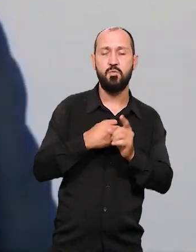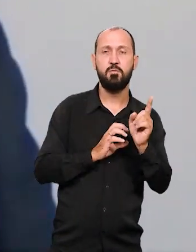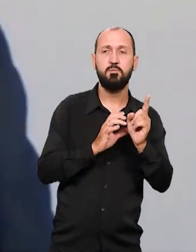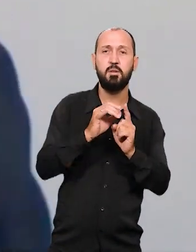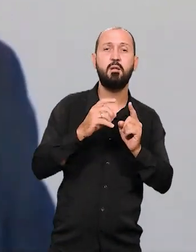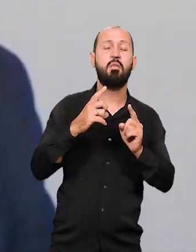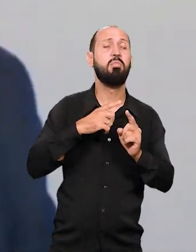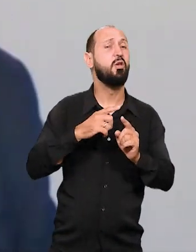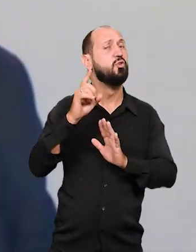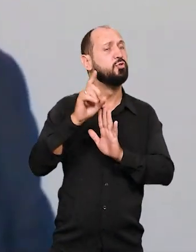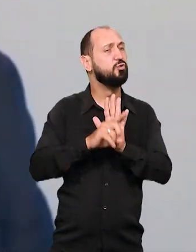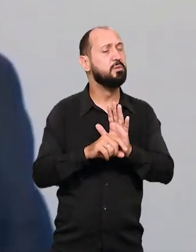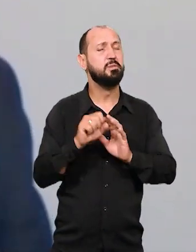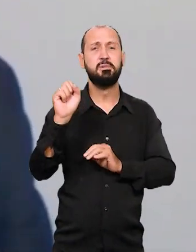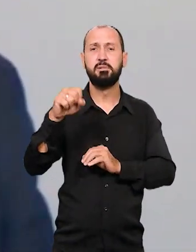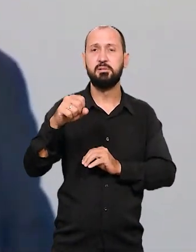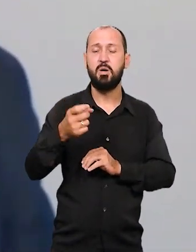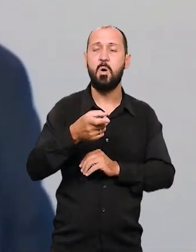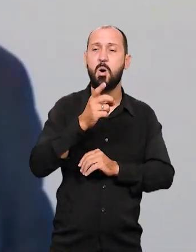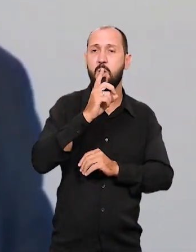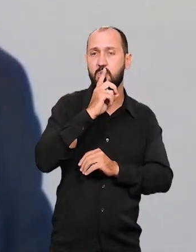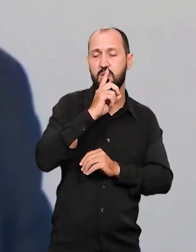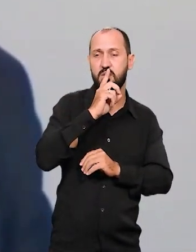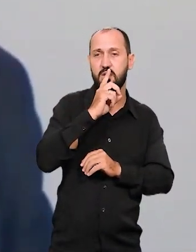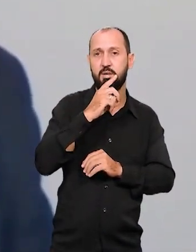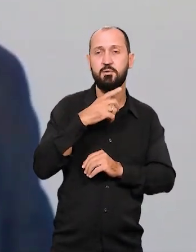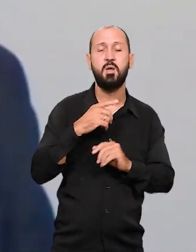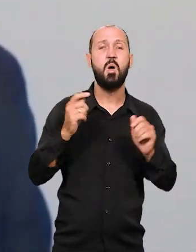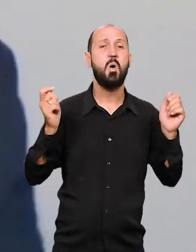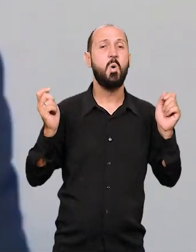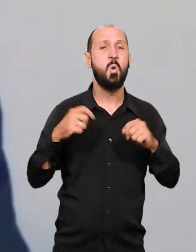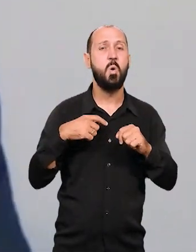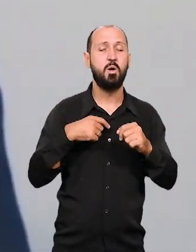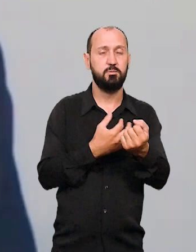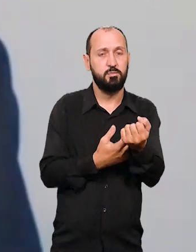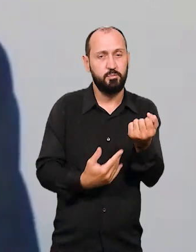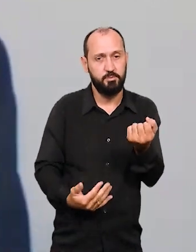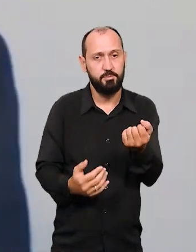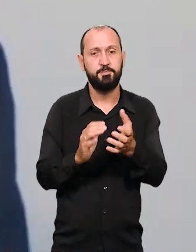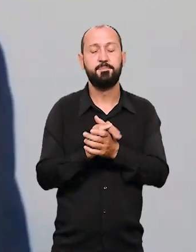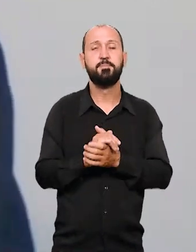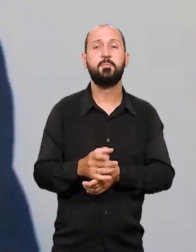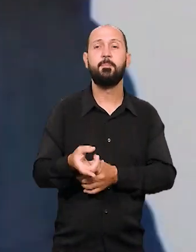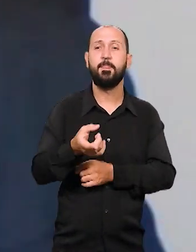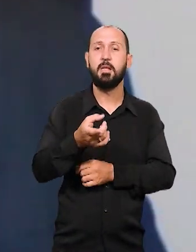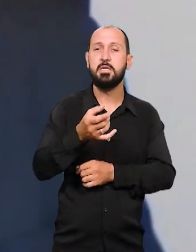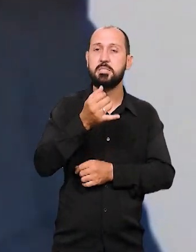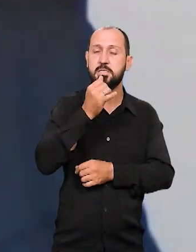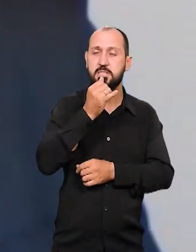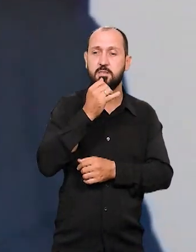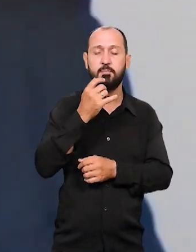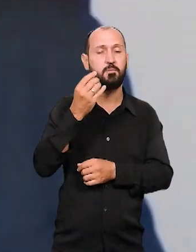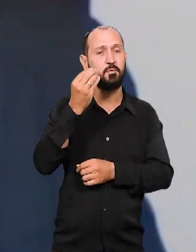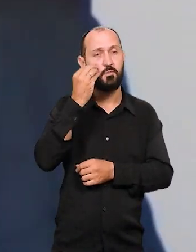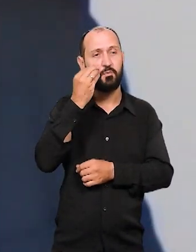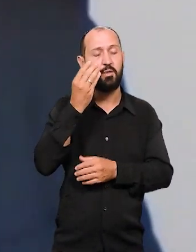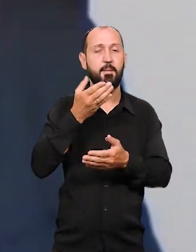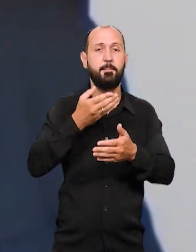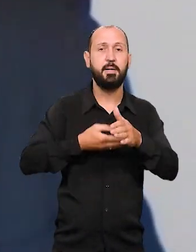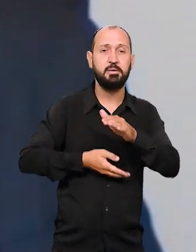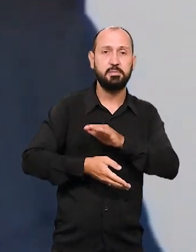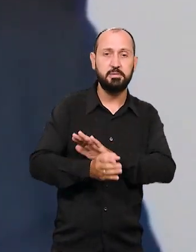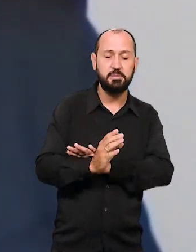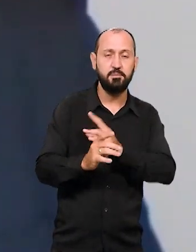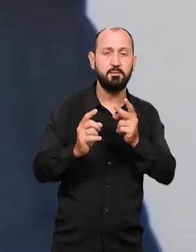e AIDS tem o direito de manter em sigilo essa sua condição sorológica. Por exemplo, teste